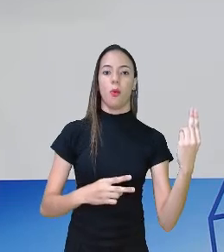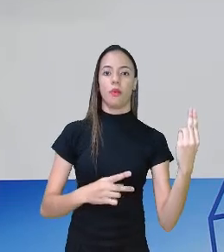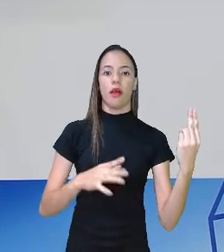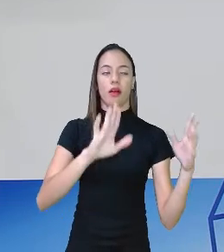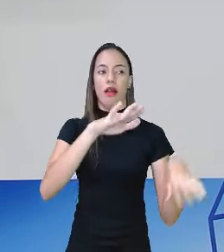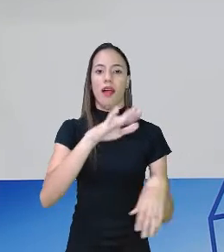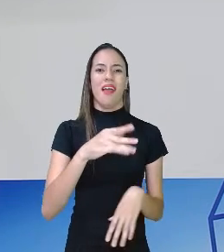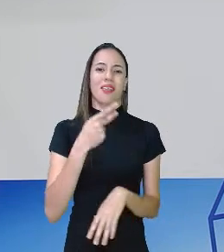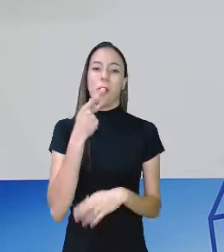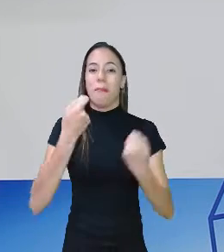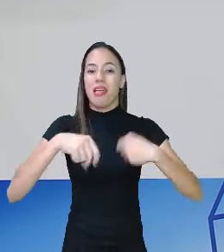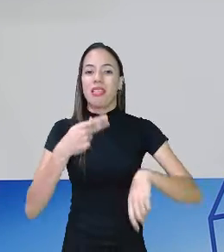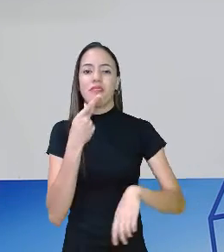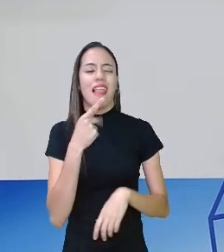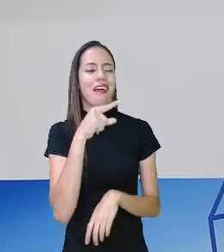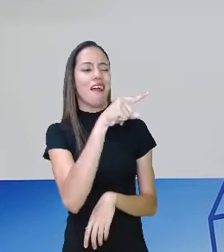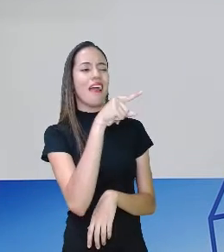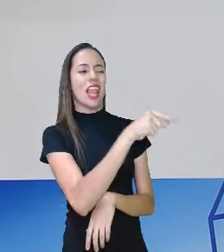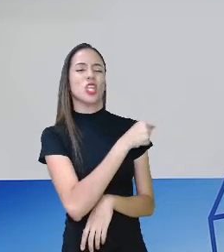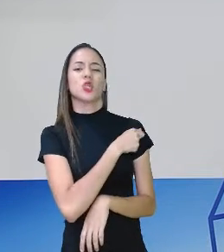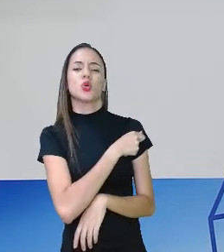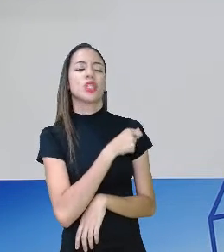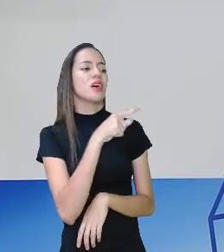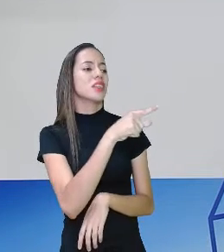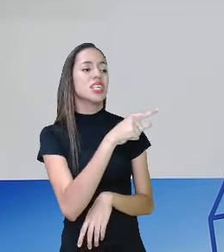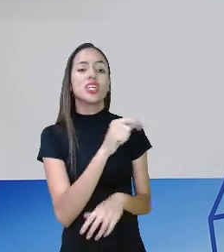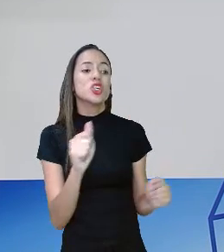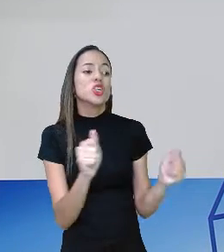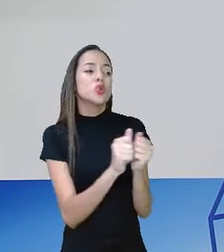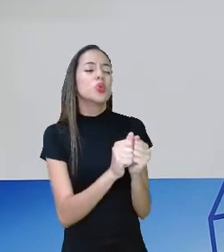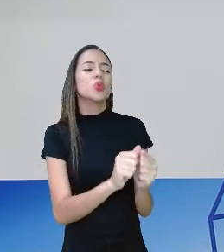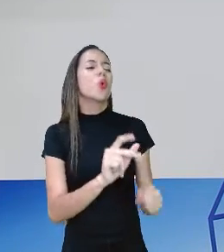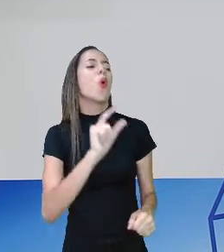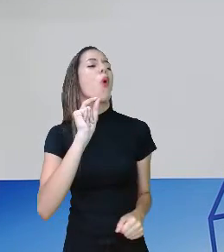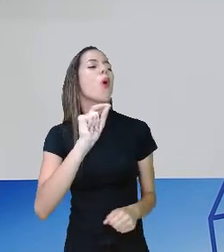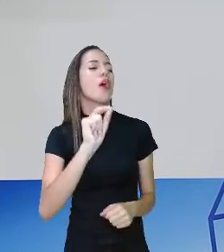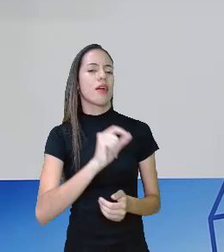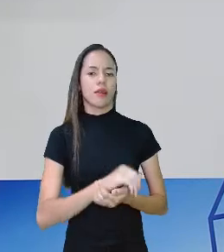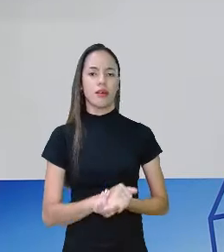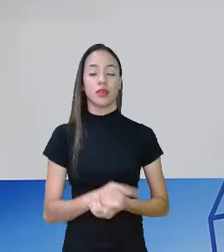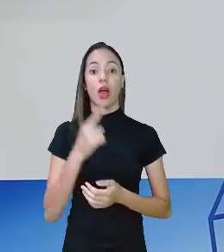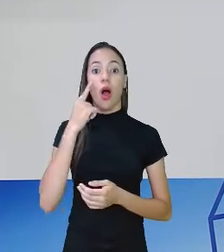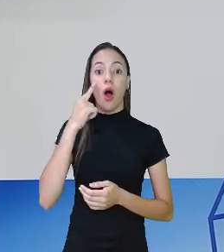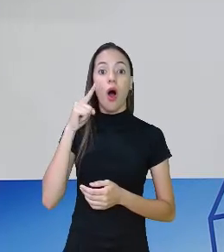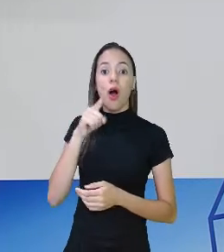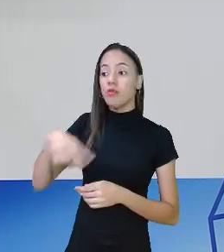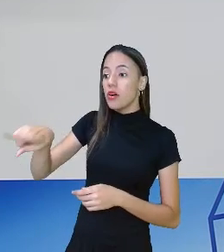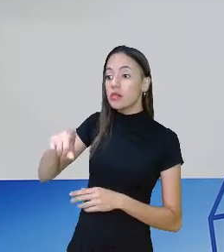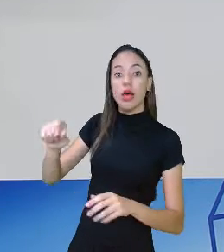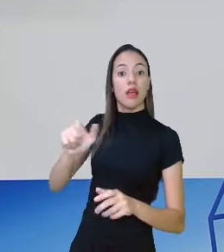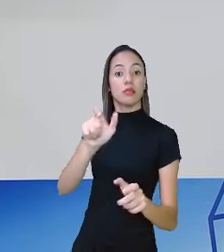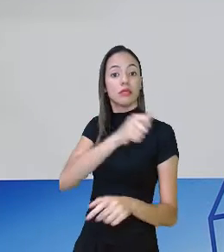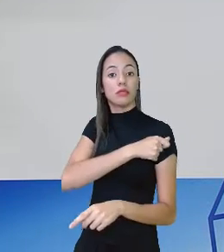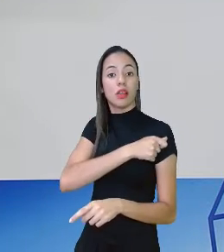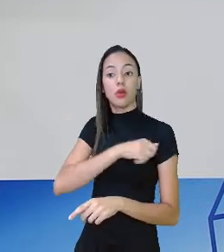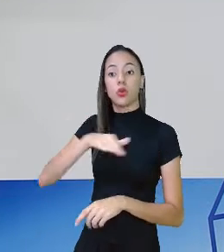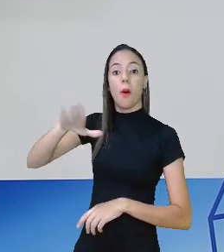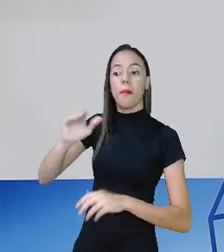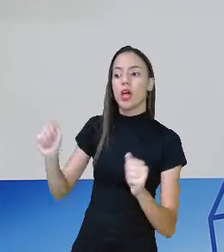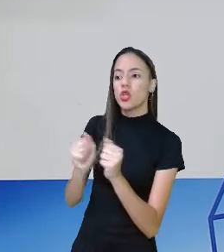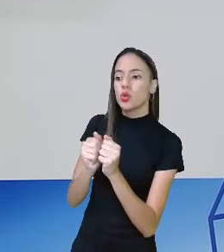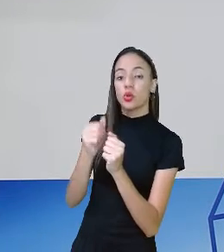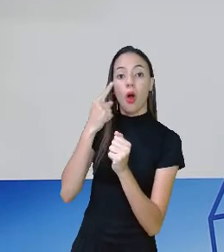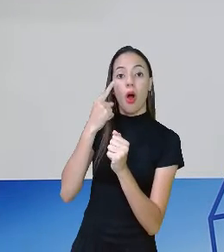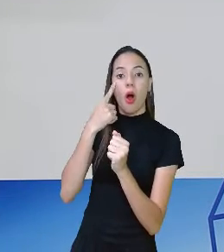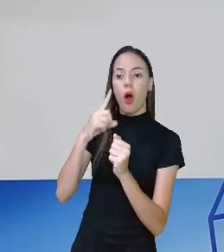aquela estudante vai com quem? Então, quem está mais próximo, vamos formar dupla hoje, então quem está sentado ao